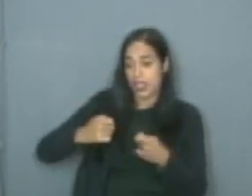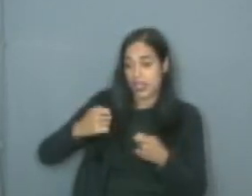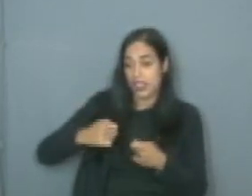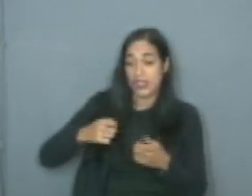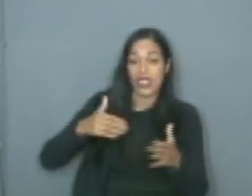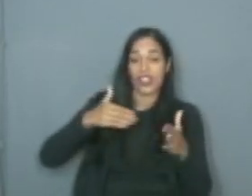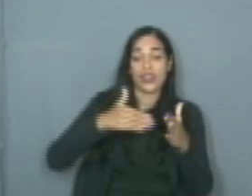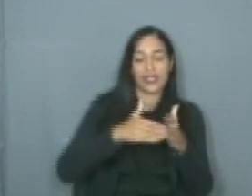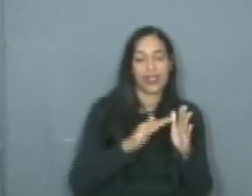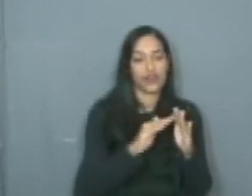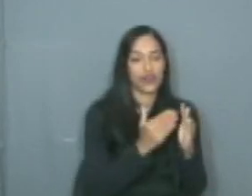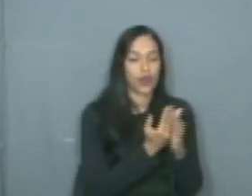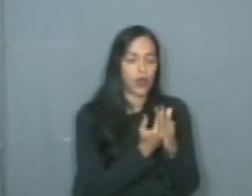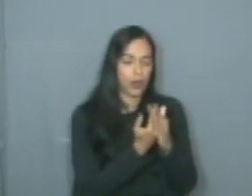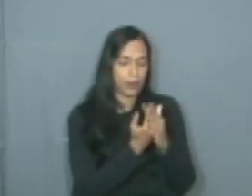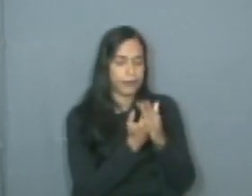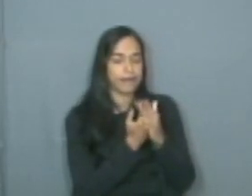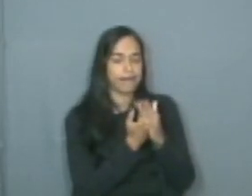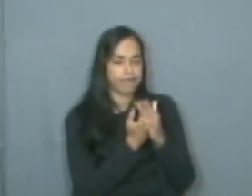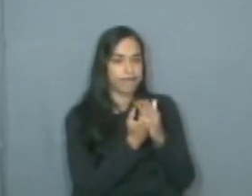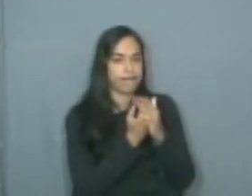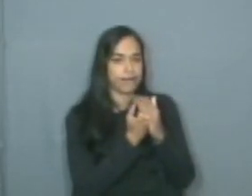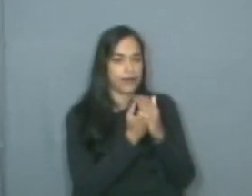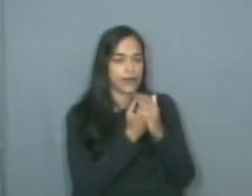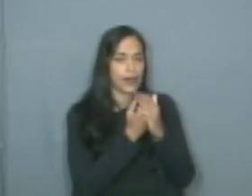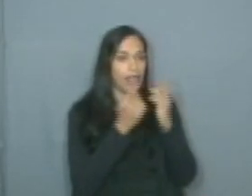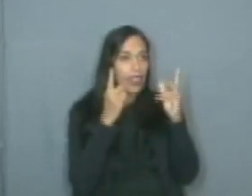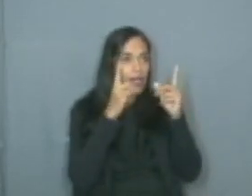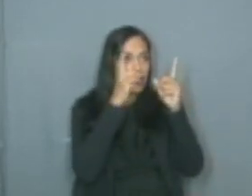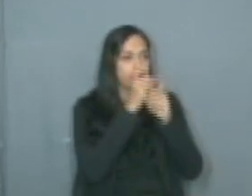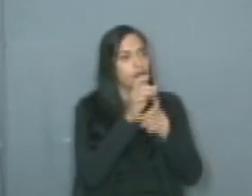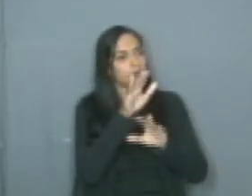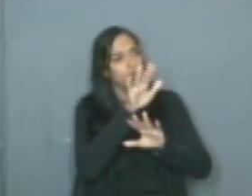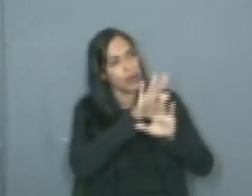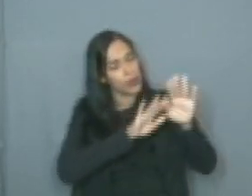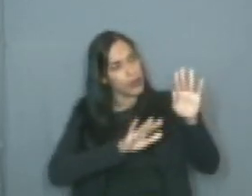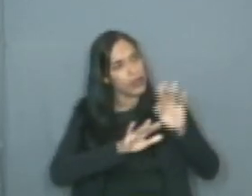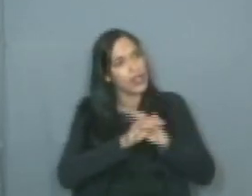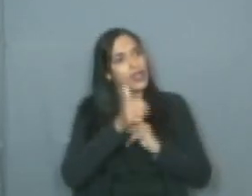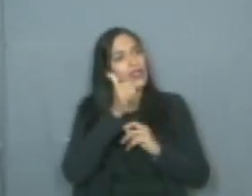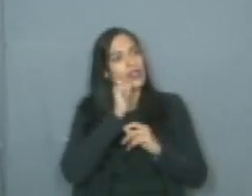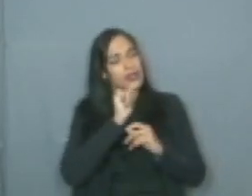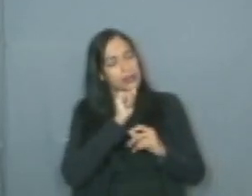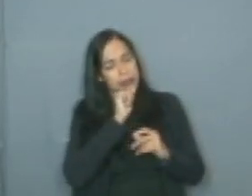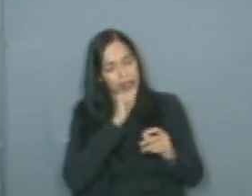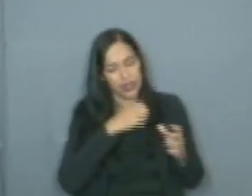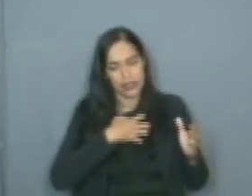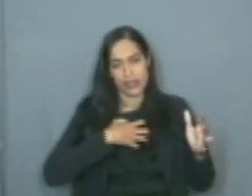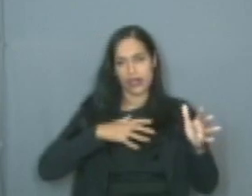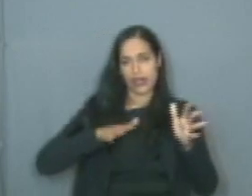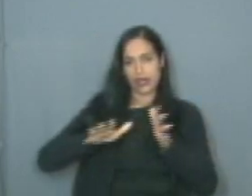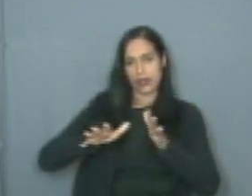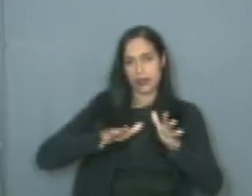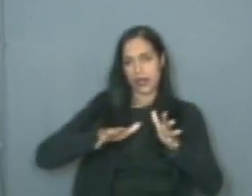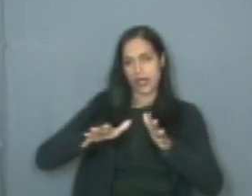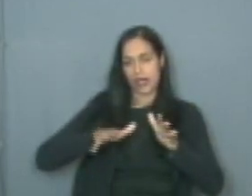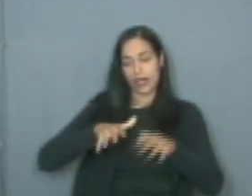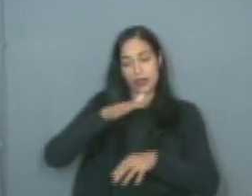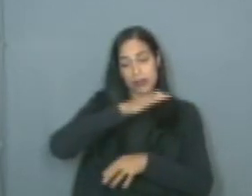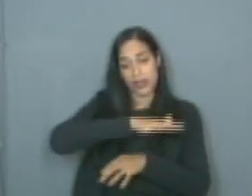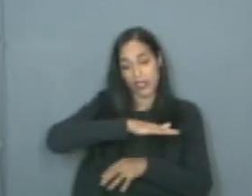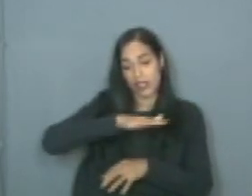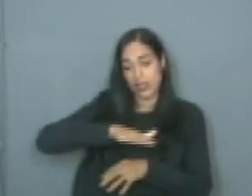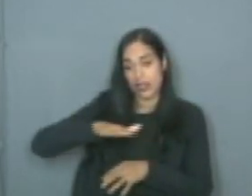vê a grande dificuldade realmente de poder cuidar dessas mães, trazer acessibilidade para que essas crianças